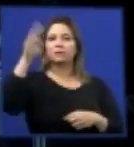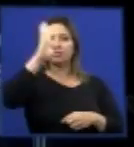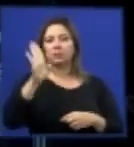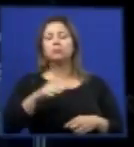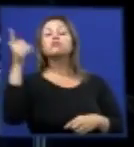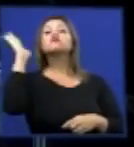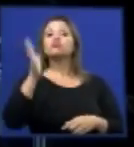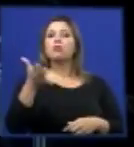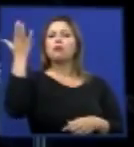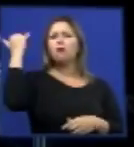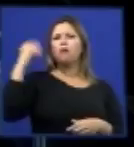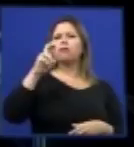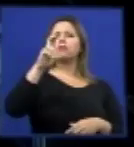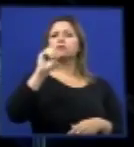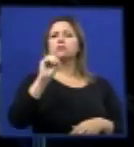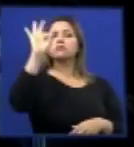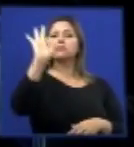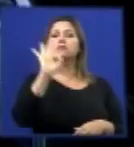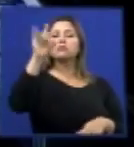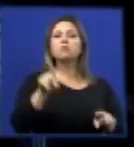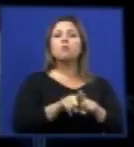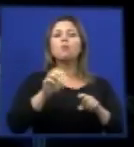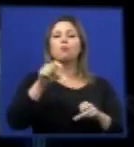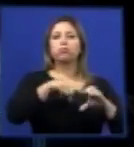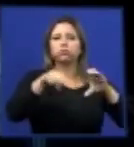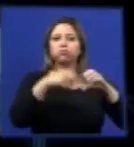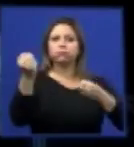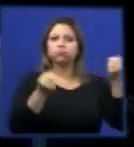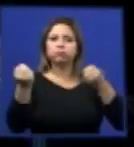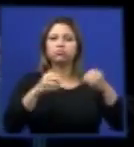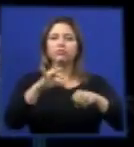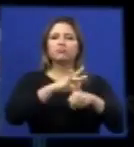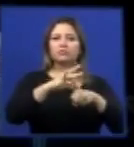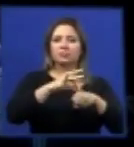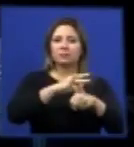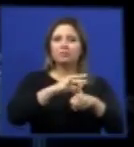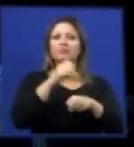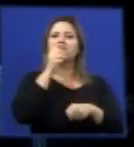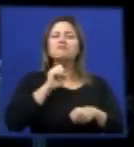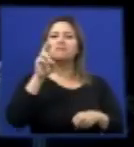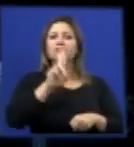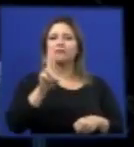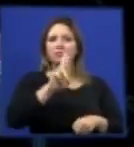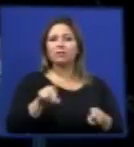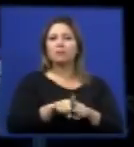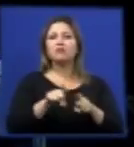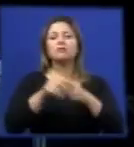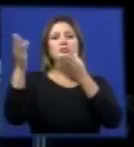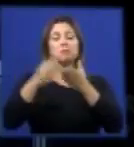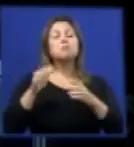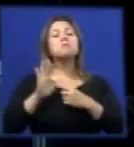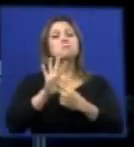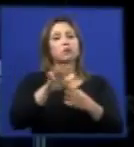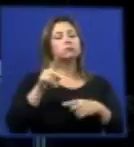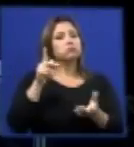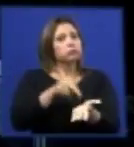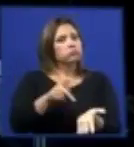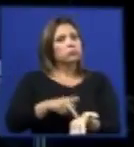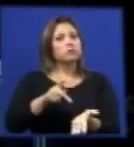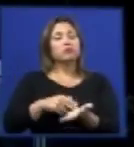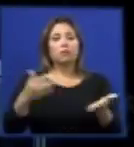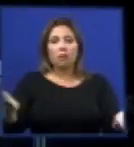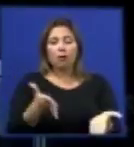50% dos pneus de todo mundo e nos últimos anos Isso foi reduzido mas ainda assim um dado extremamente impressionante de